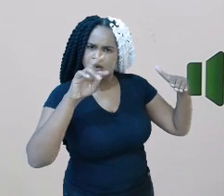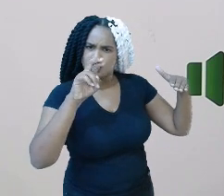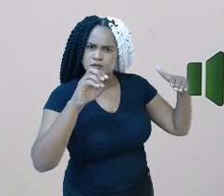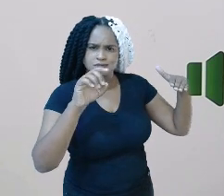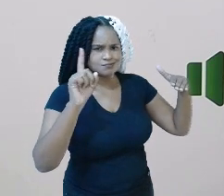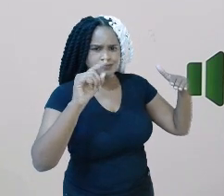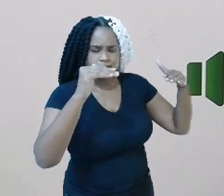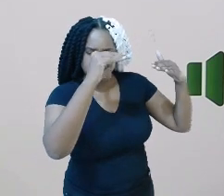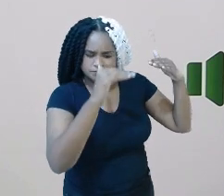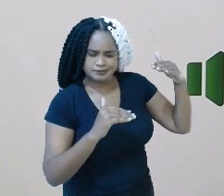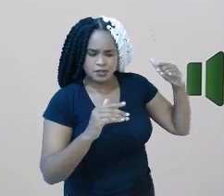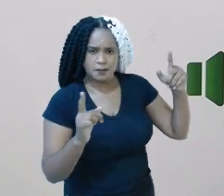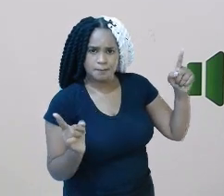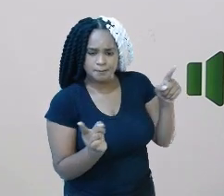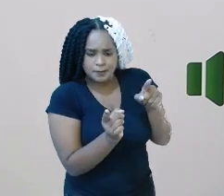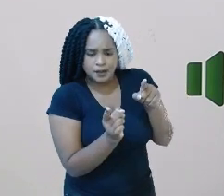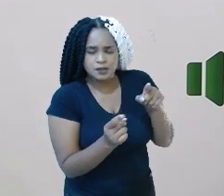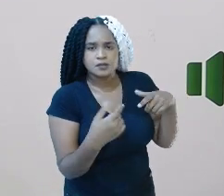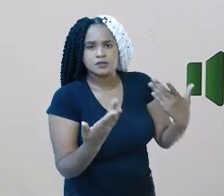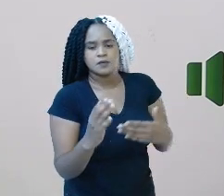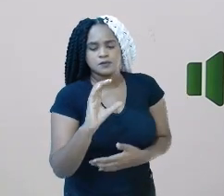metro. Então, eu vou medir os